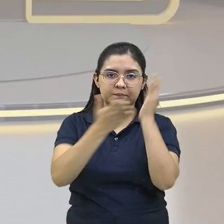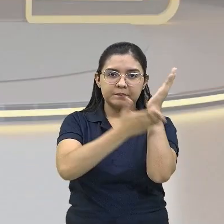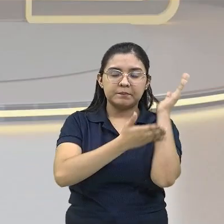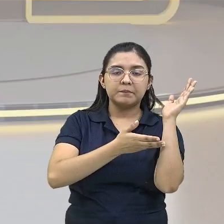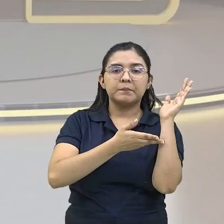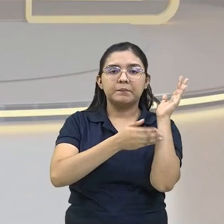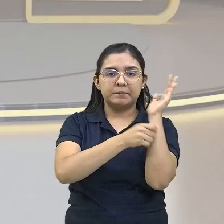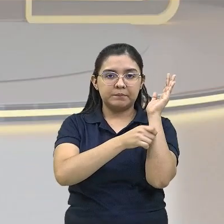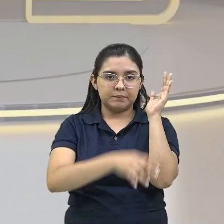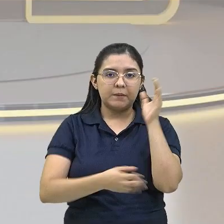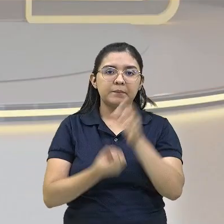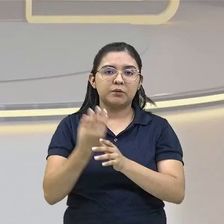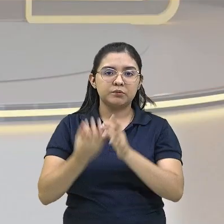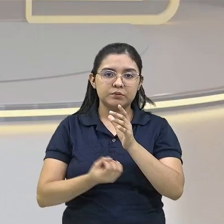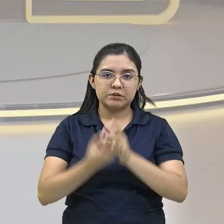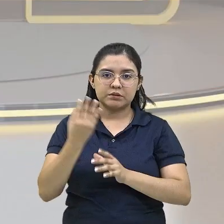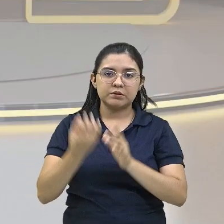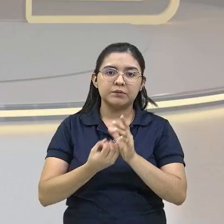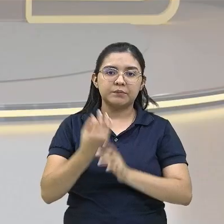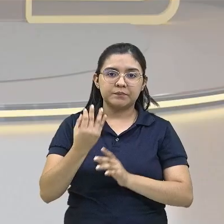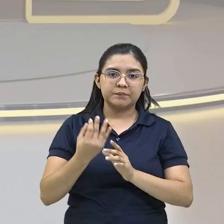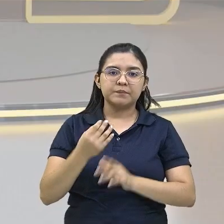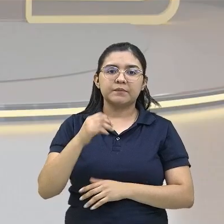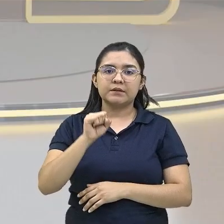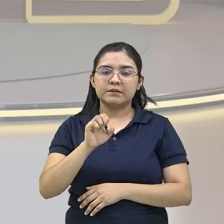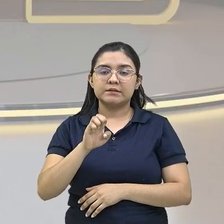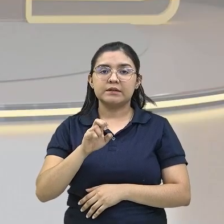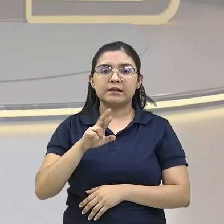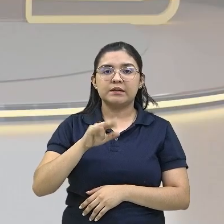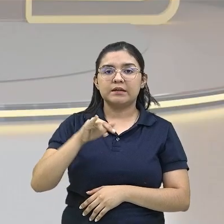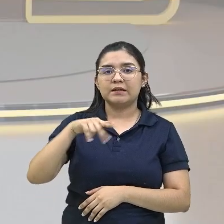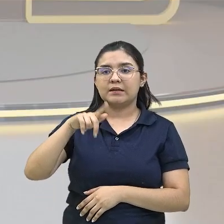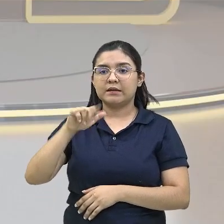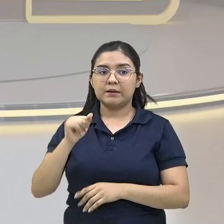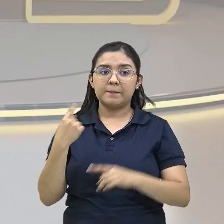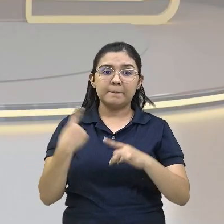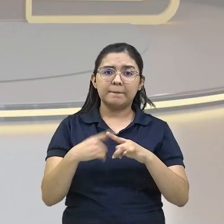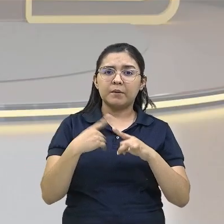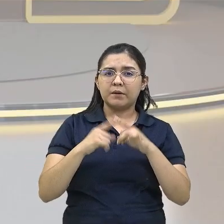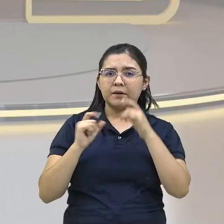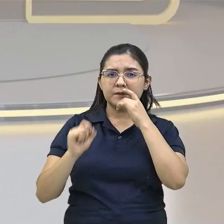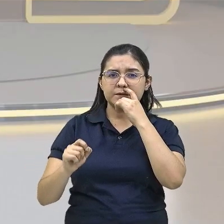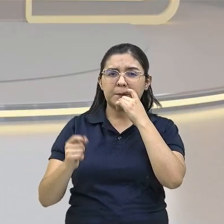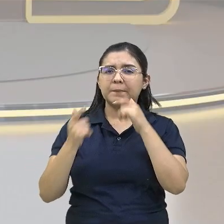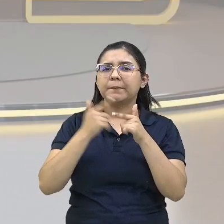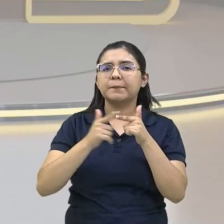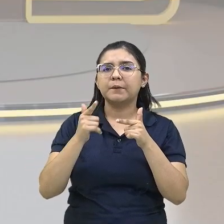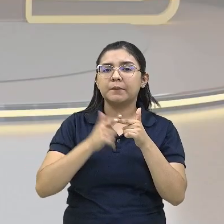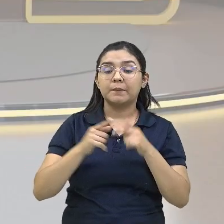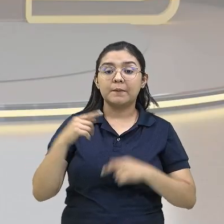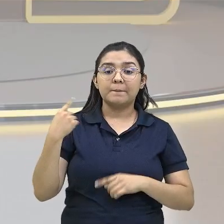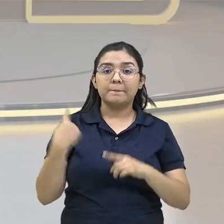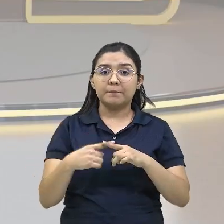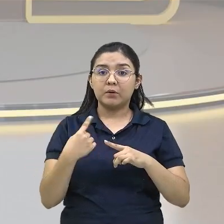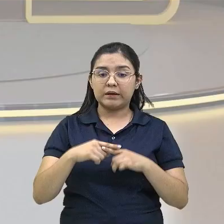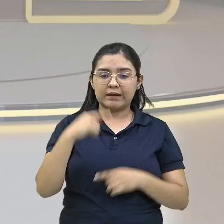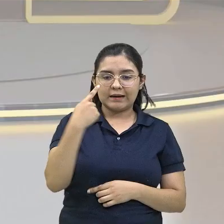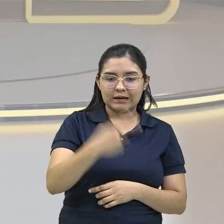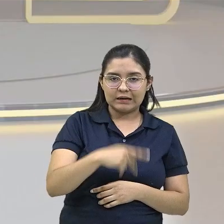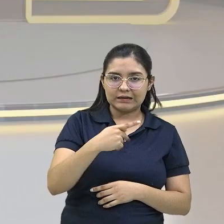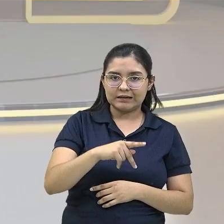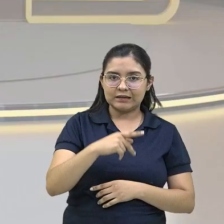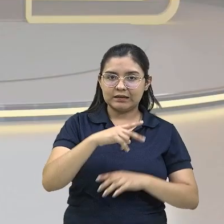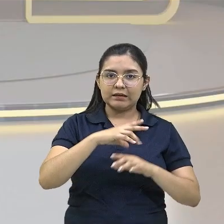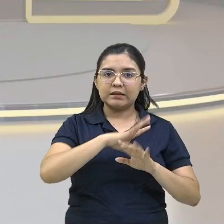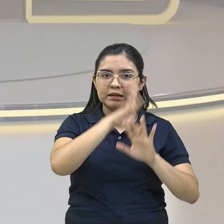produção desse látex, né, da seringa. Por quê? Porque aqui, e por que isso vai ser problemático? Porque aqui na Amazônia ainda se